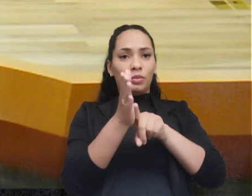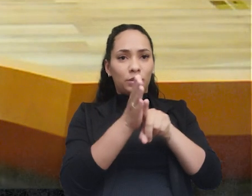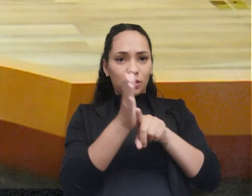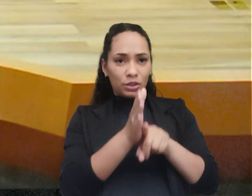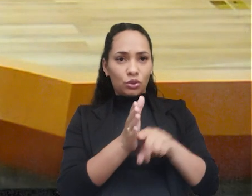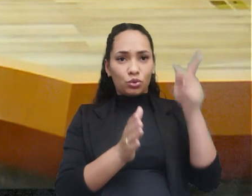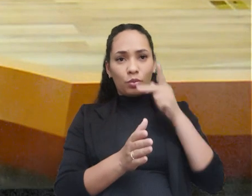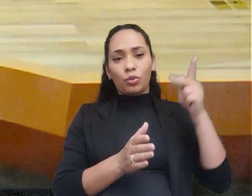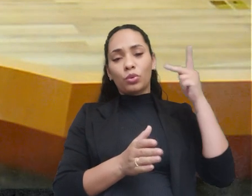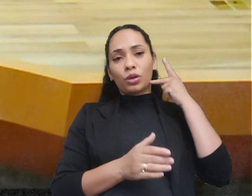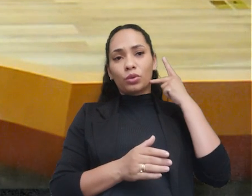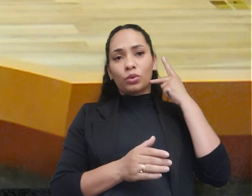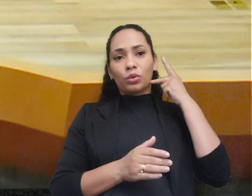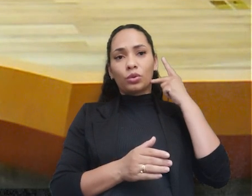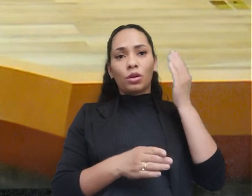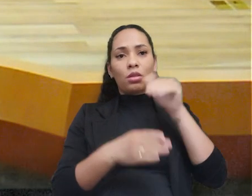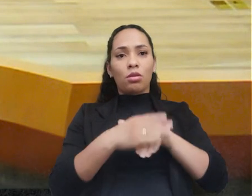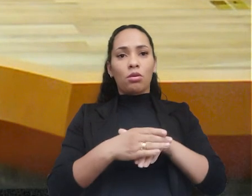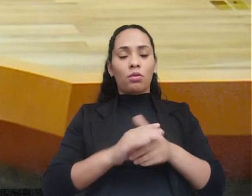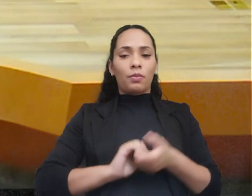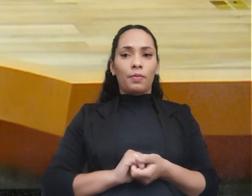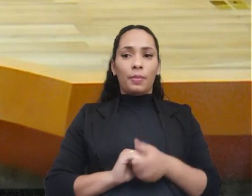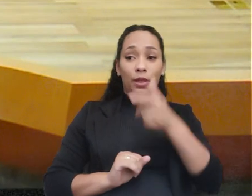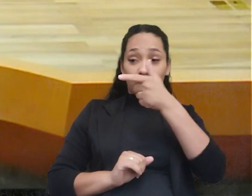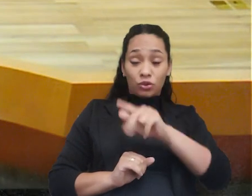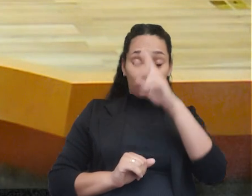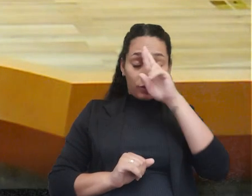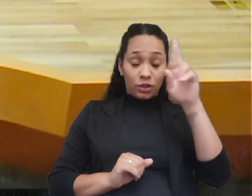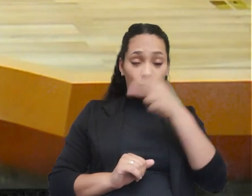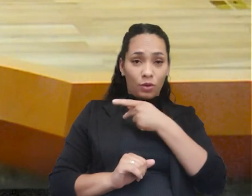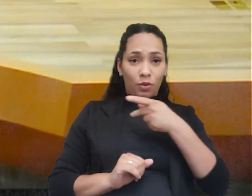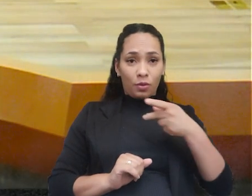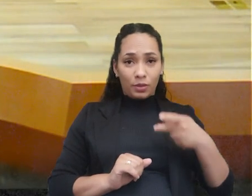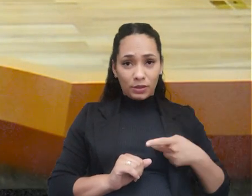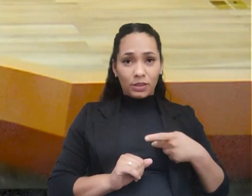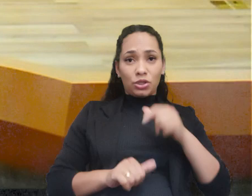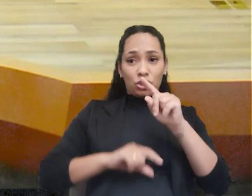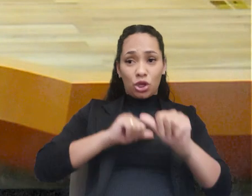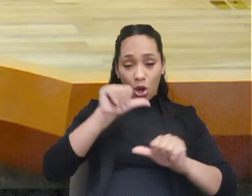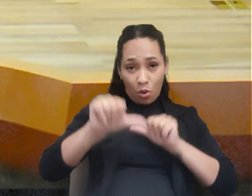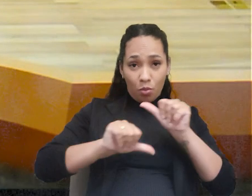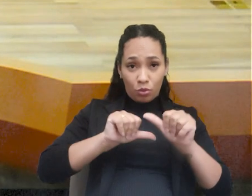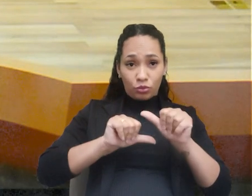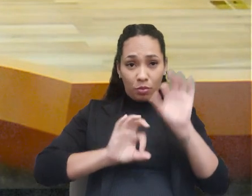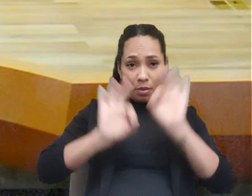eminente procurador eleitoral. Novamente, senhor presidente, ratifico o parecer lançado aos